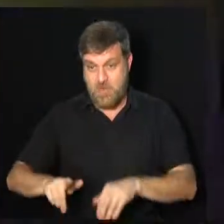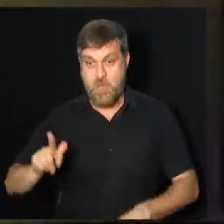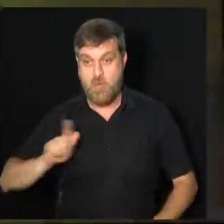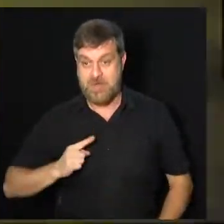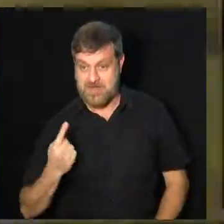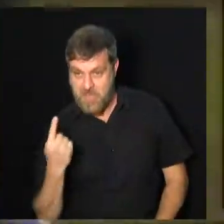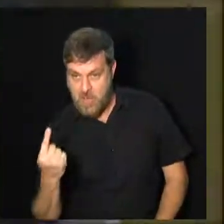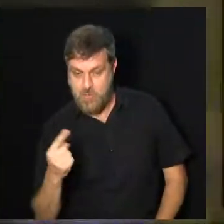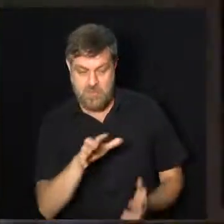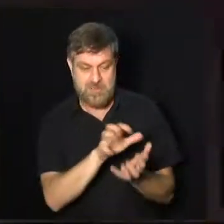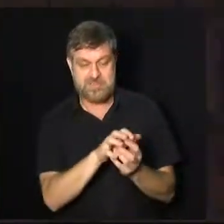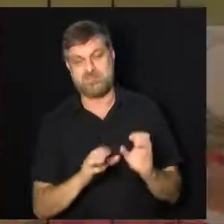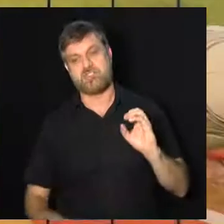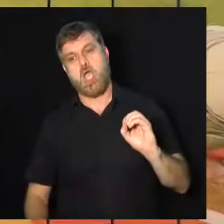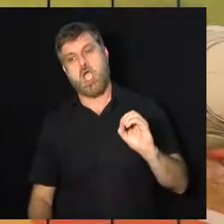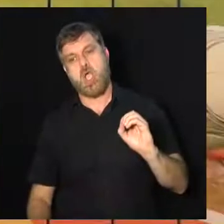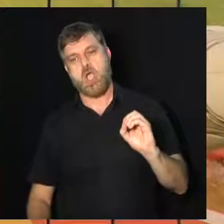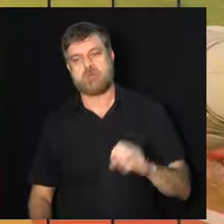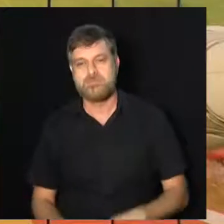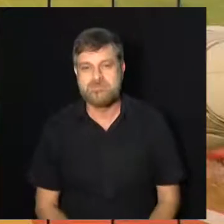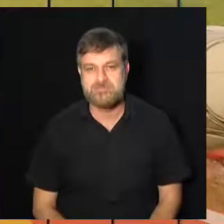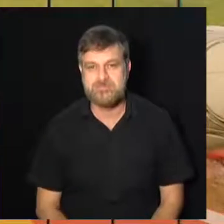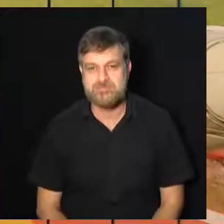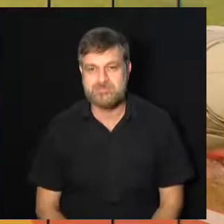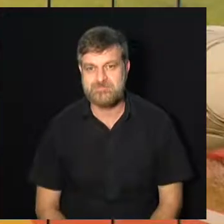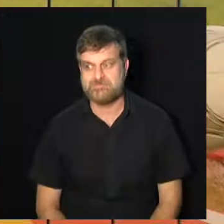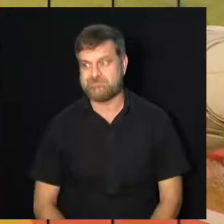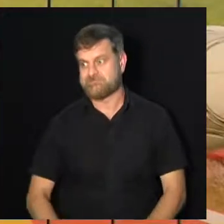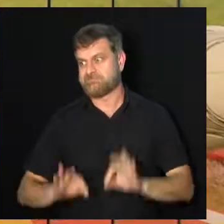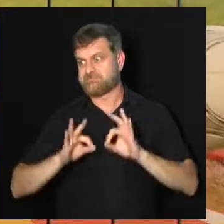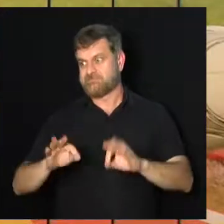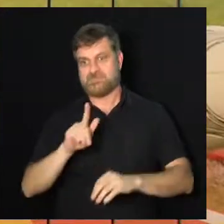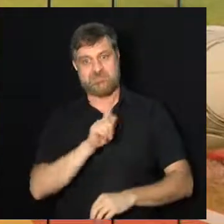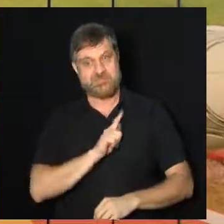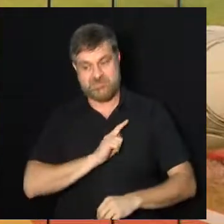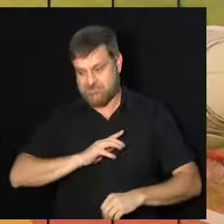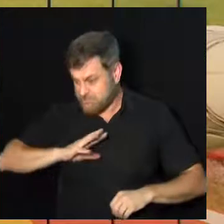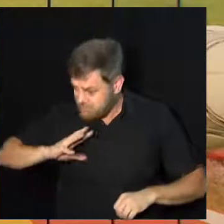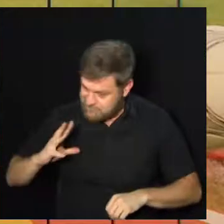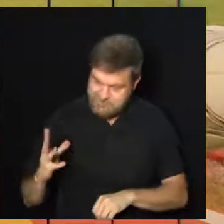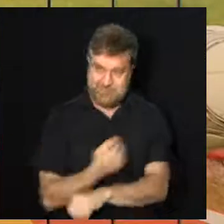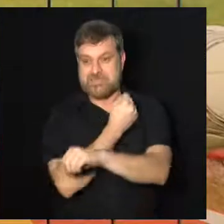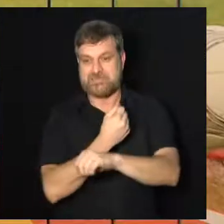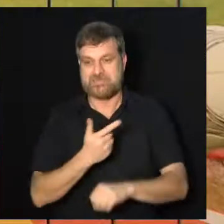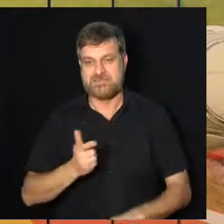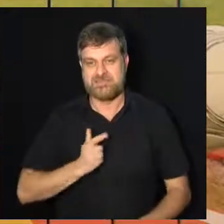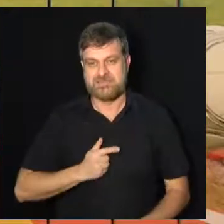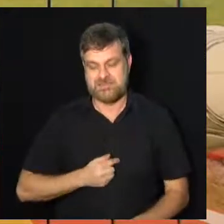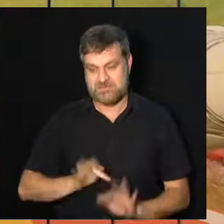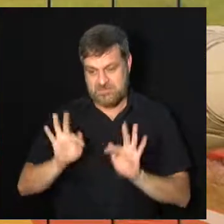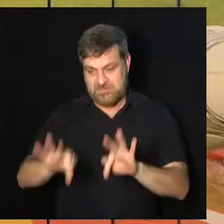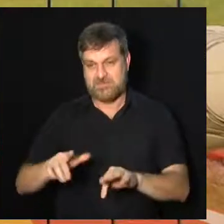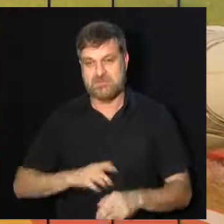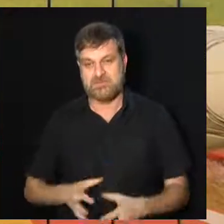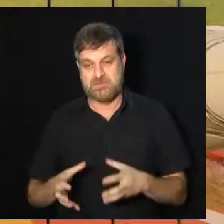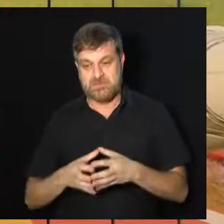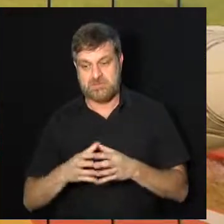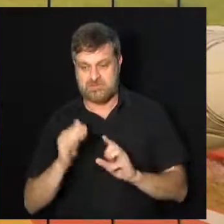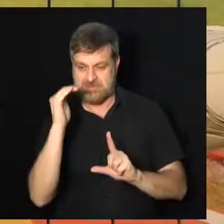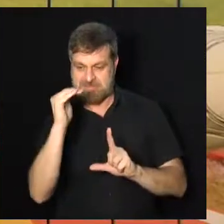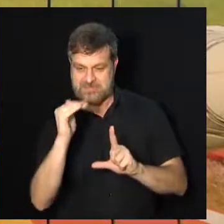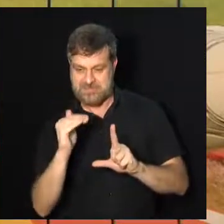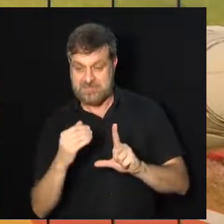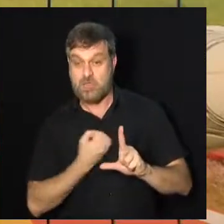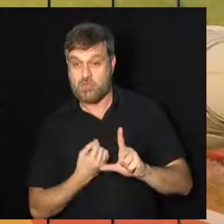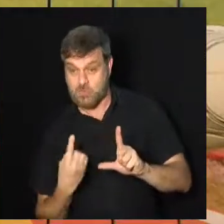Sport Recife 0. Bela vitória do Guarani, gol no finalzinho e que deixa a equipe na